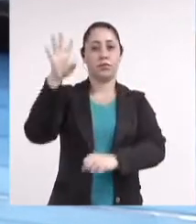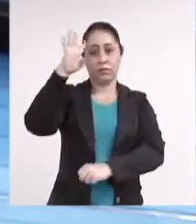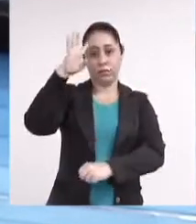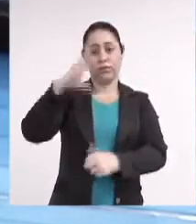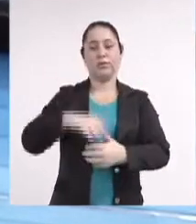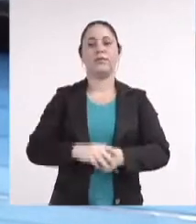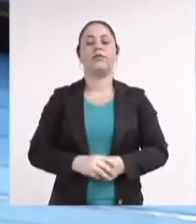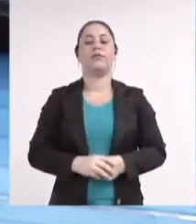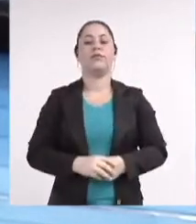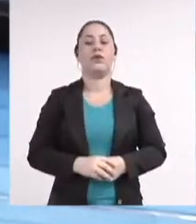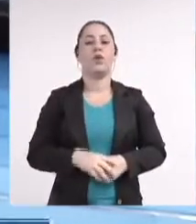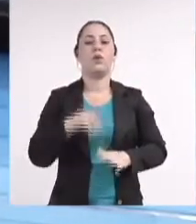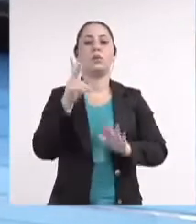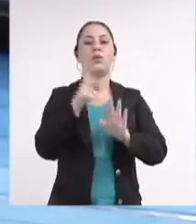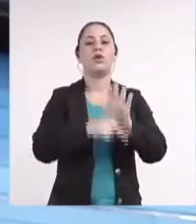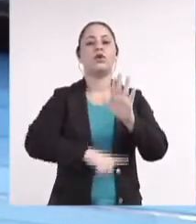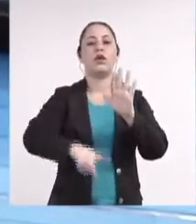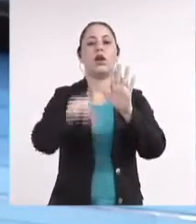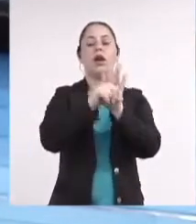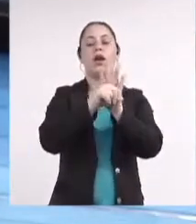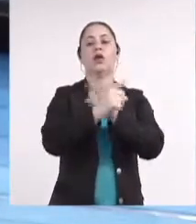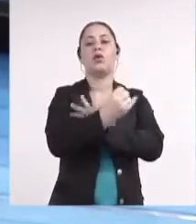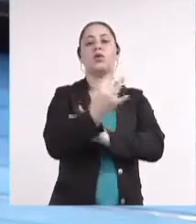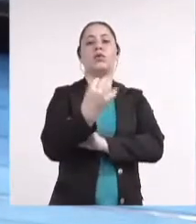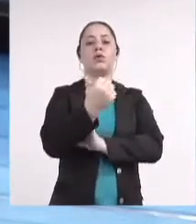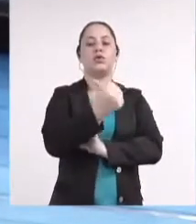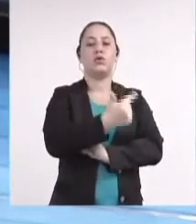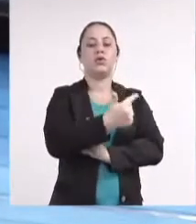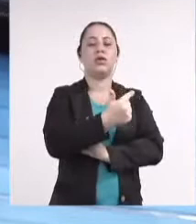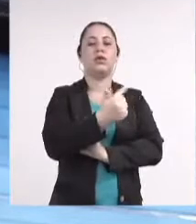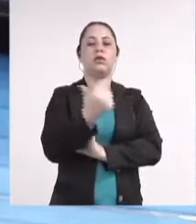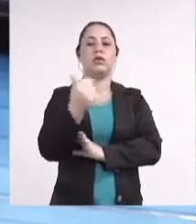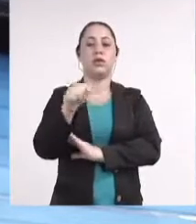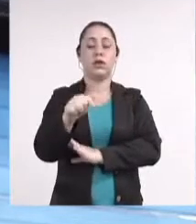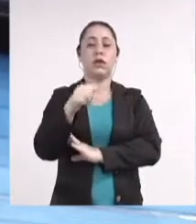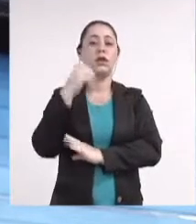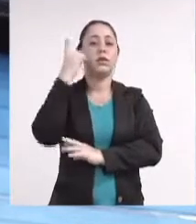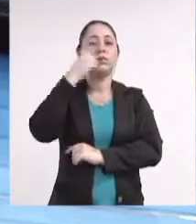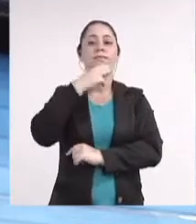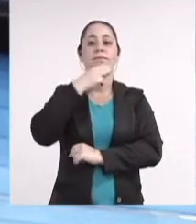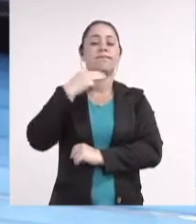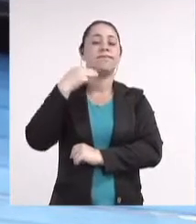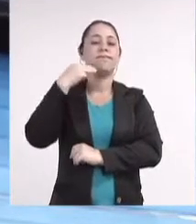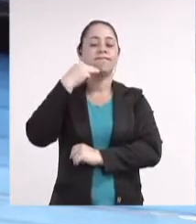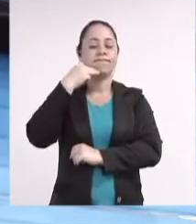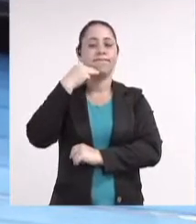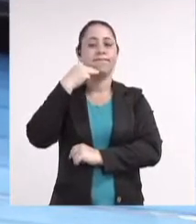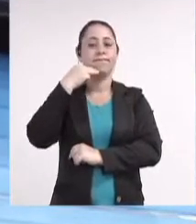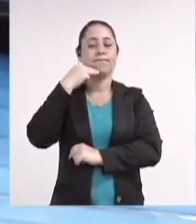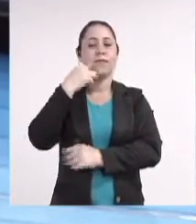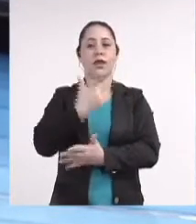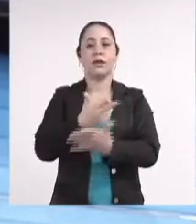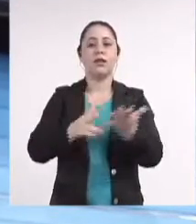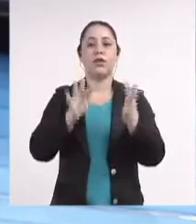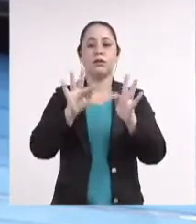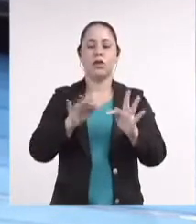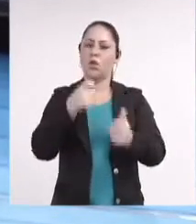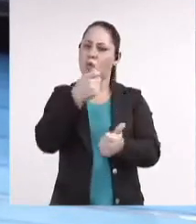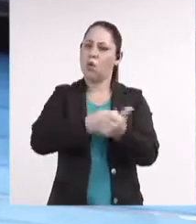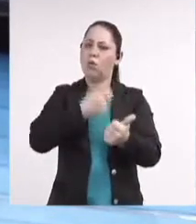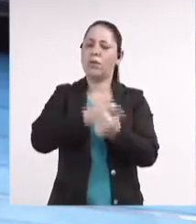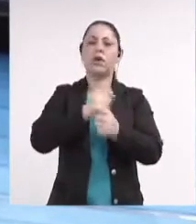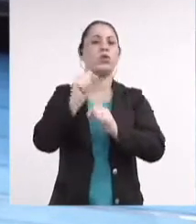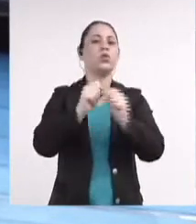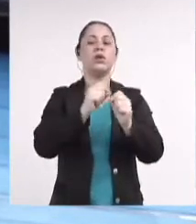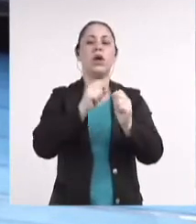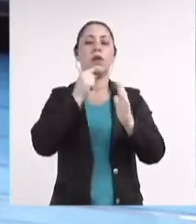quarta-feira. Projeto de lei de número 217, do deputado Marçal Filho, redação final. Ele obriga aí a